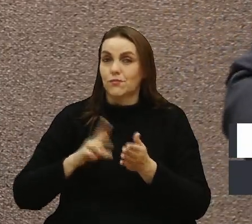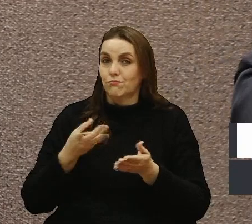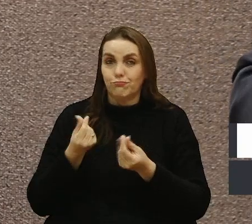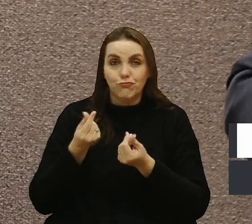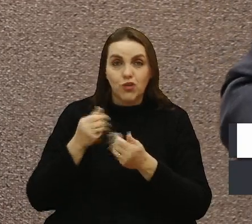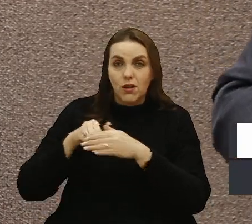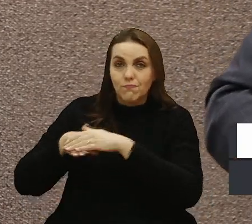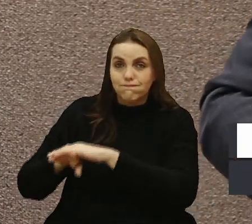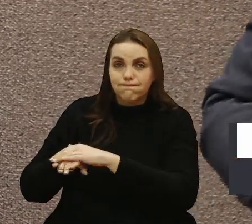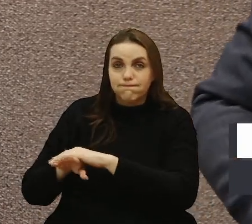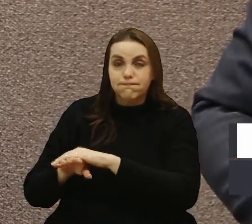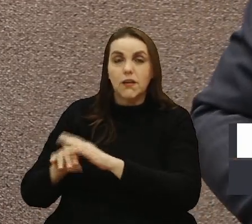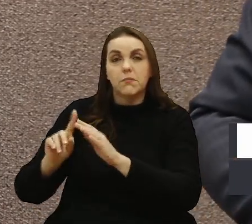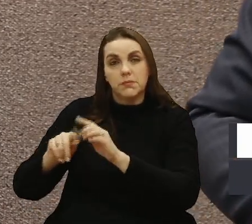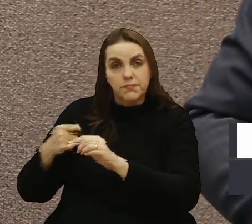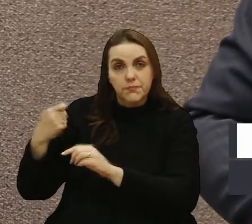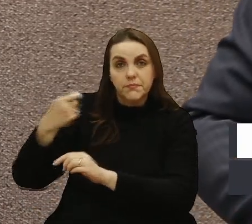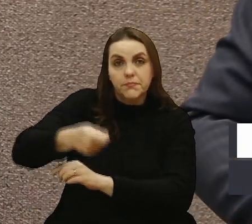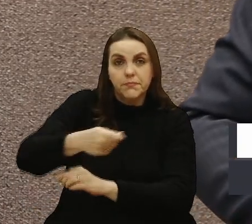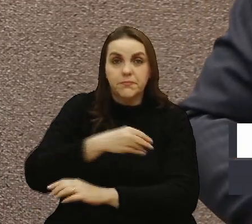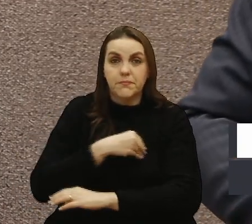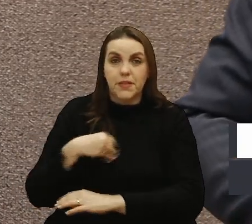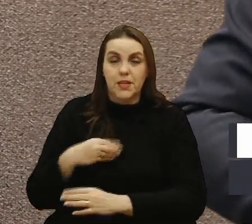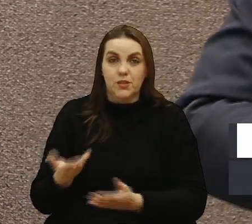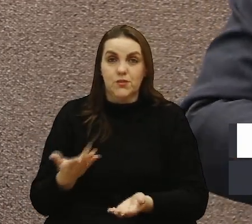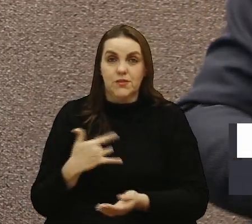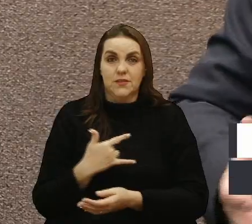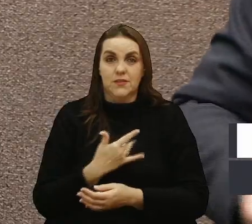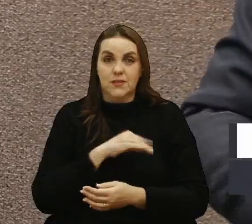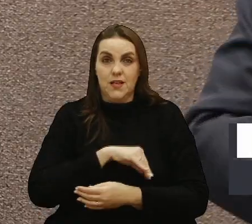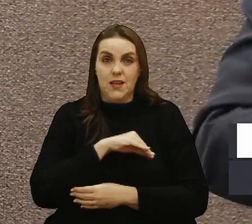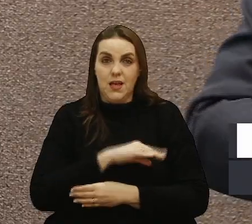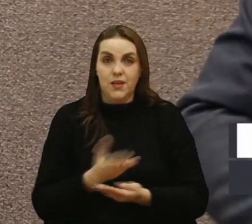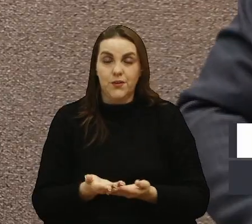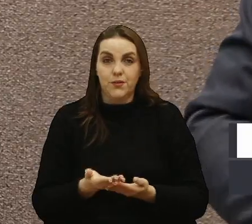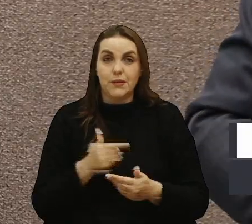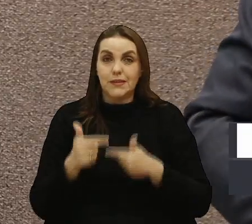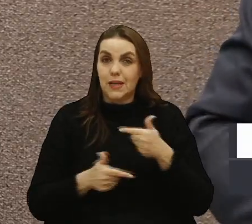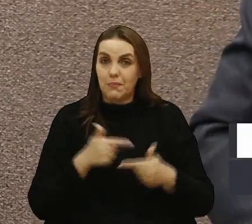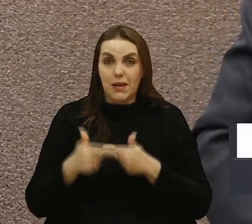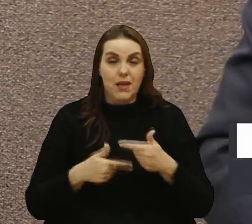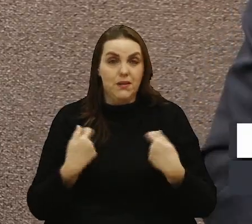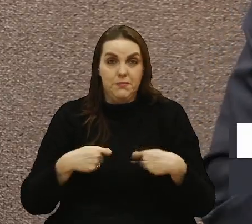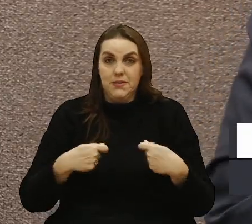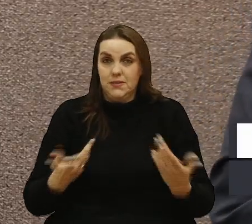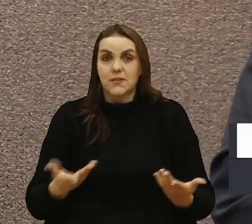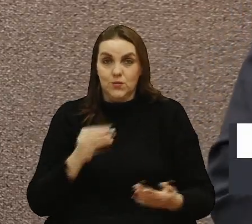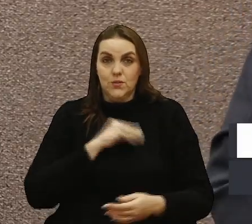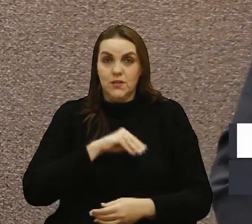esses médicos recebam. Porque afinal trabalharam e precisam, né?